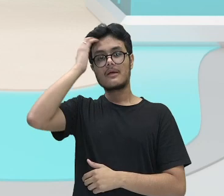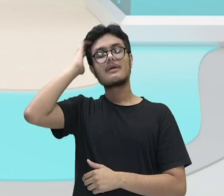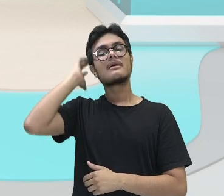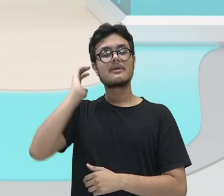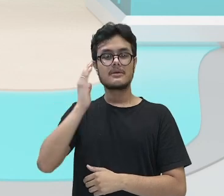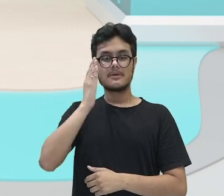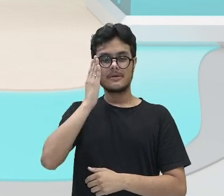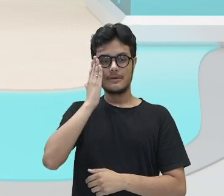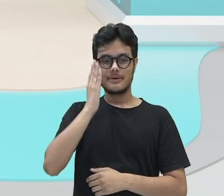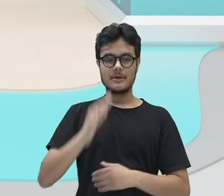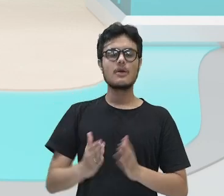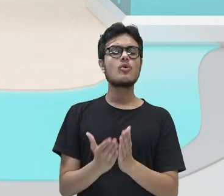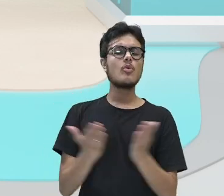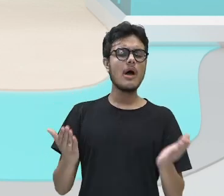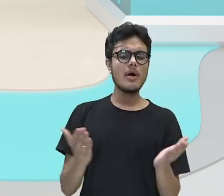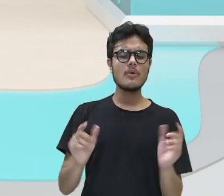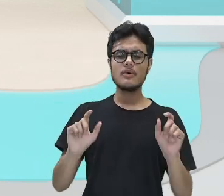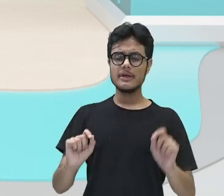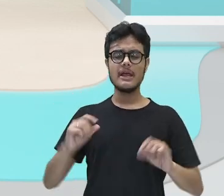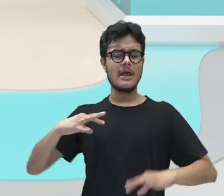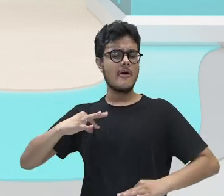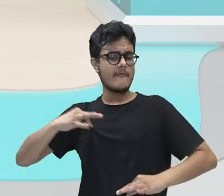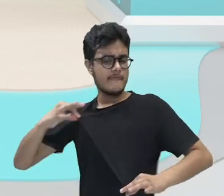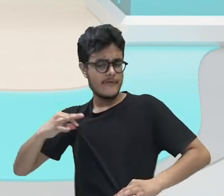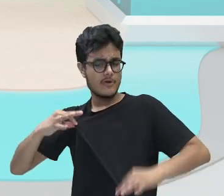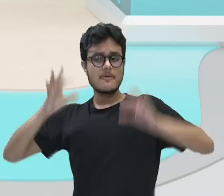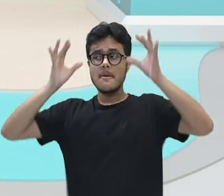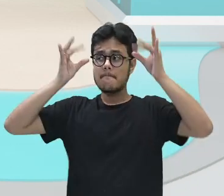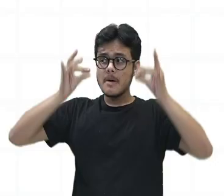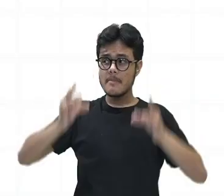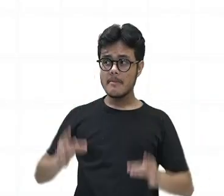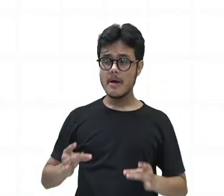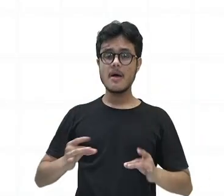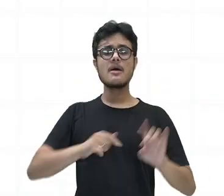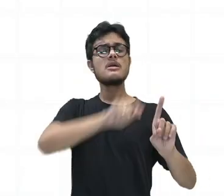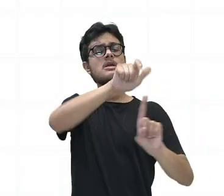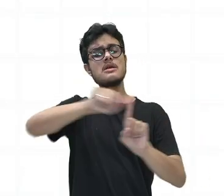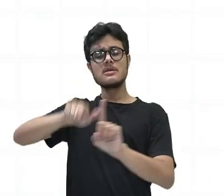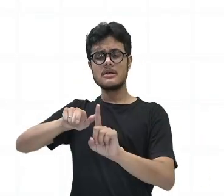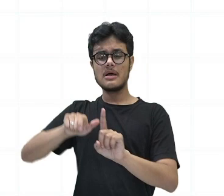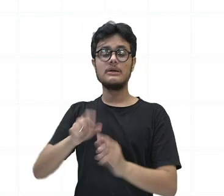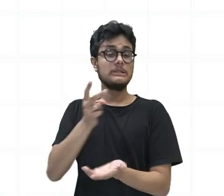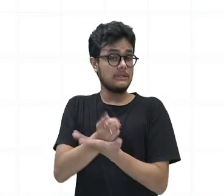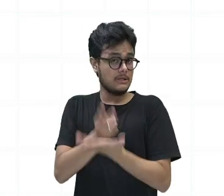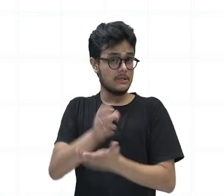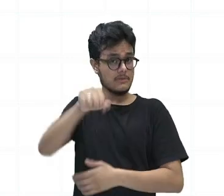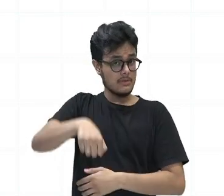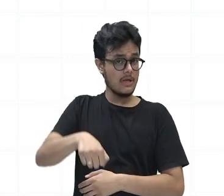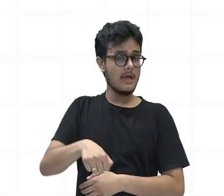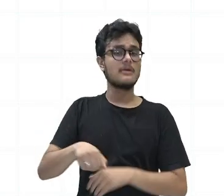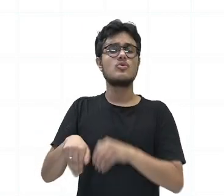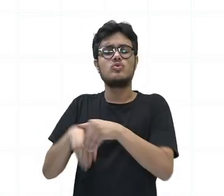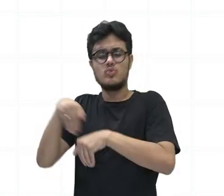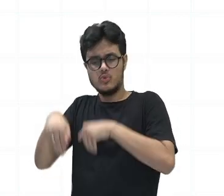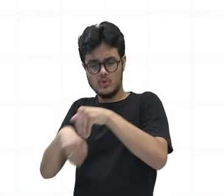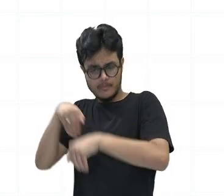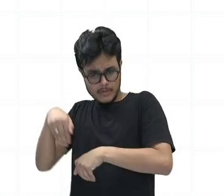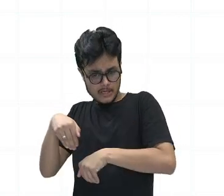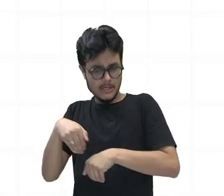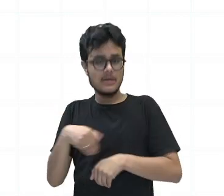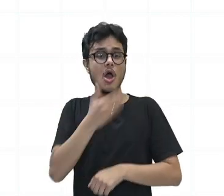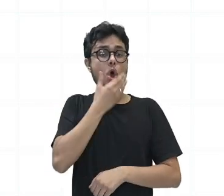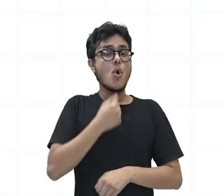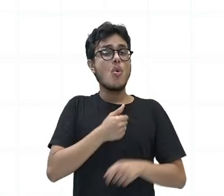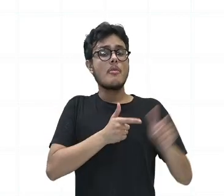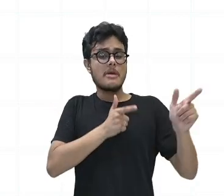aí, para isso, nós perguntamos quais são os figurinos desses personagens. Tá? Então, nós tínhamos os